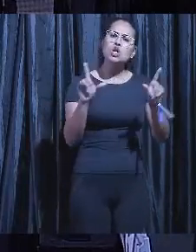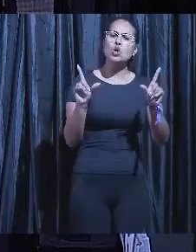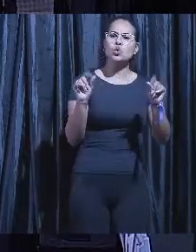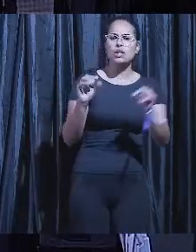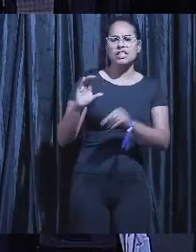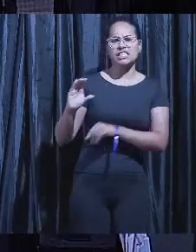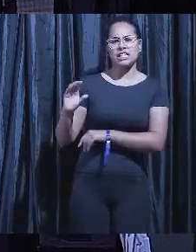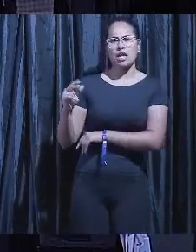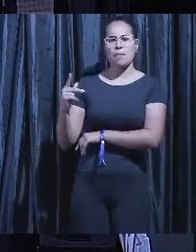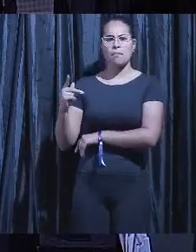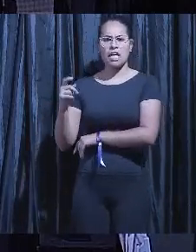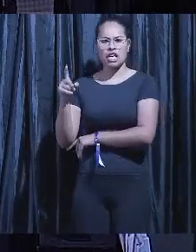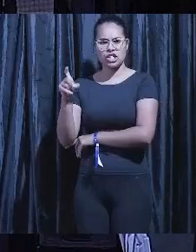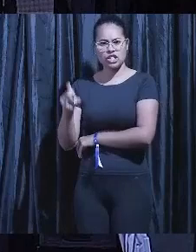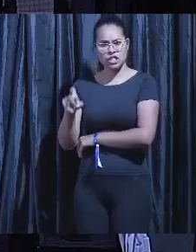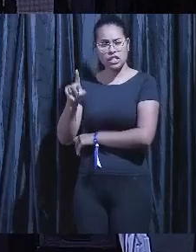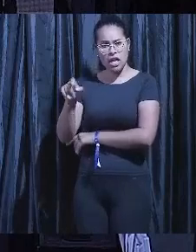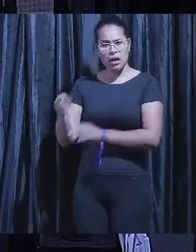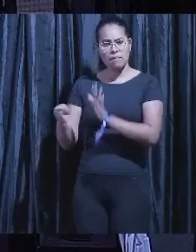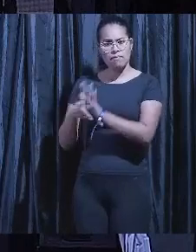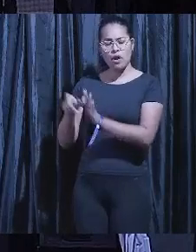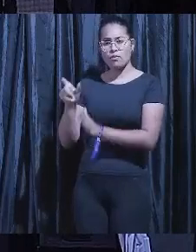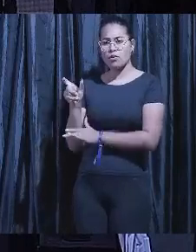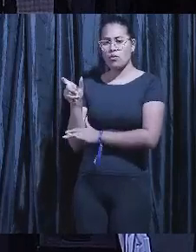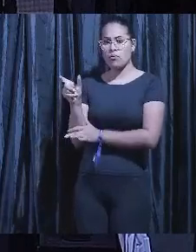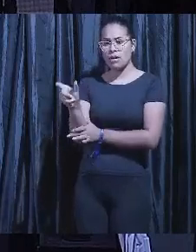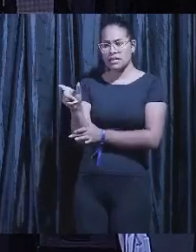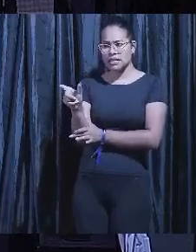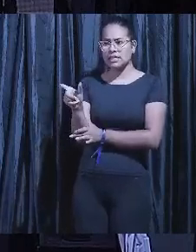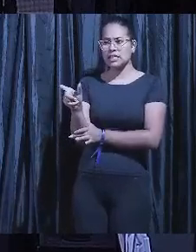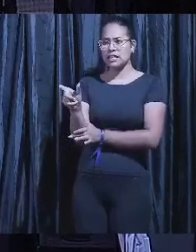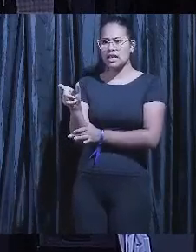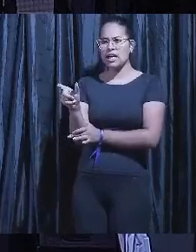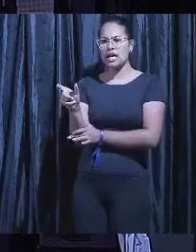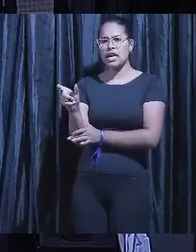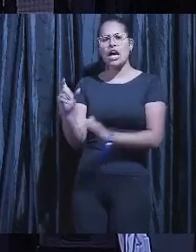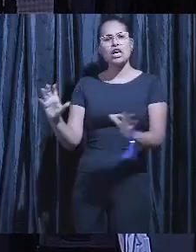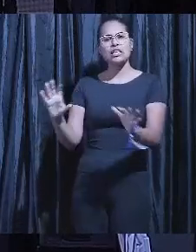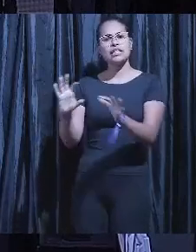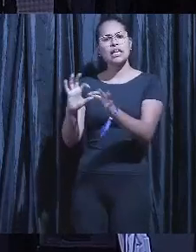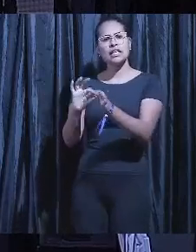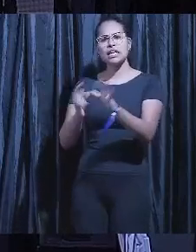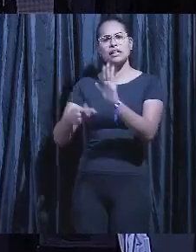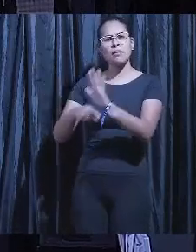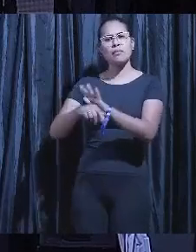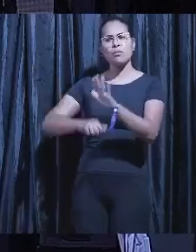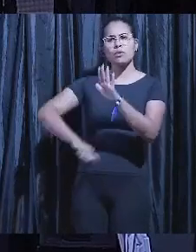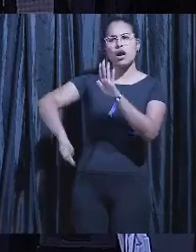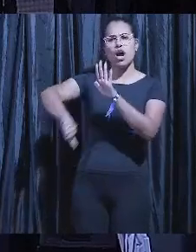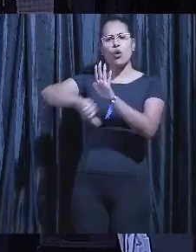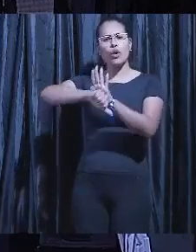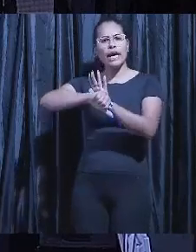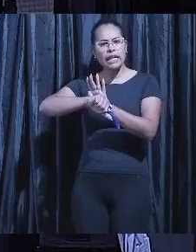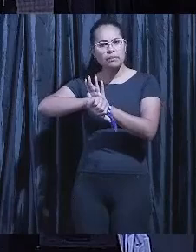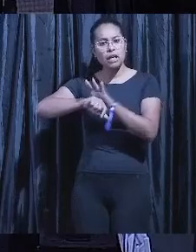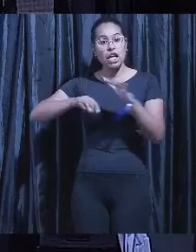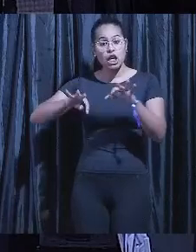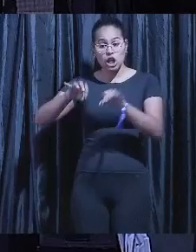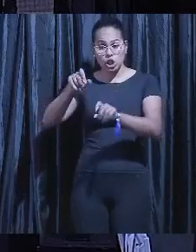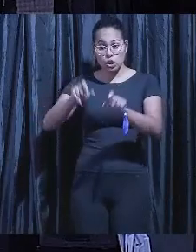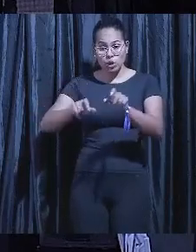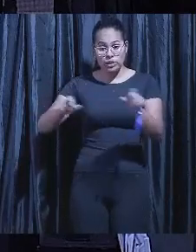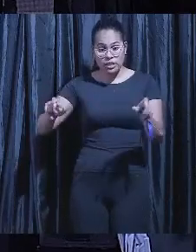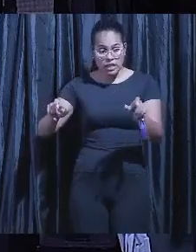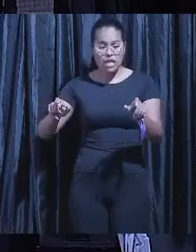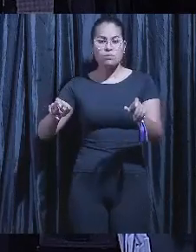CPX é uma sigla que está ligada diretamente ao crime e à criminalidade, e que todas as pessoas que